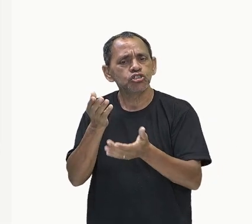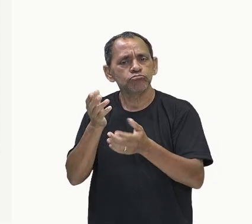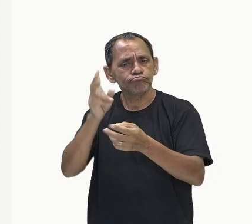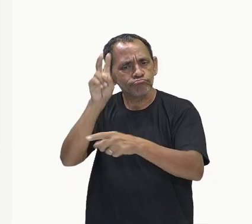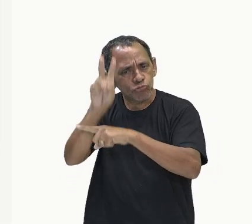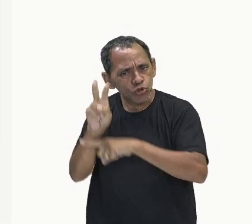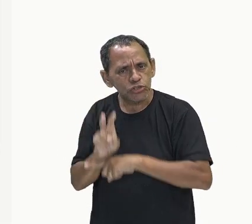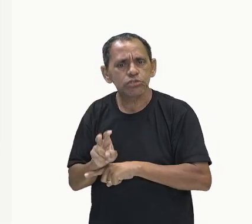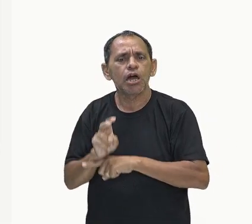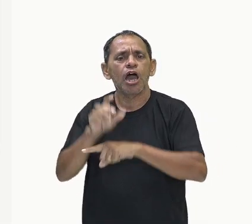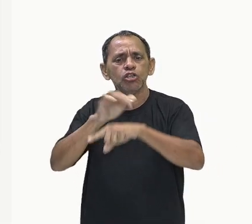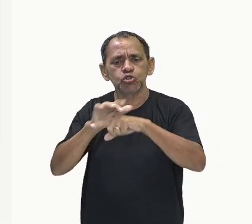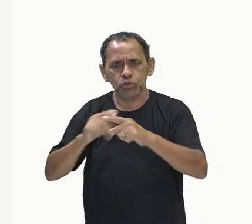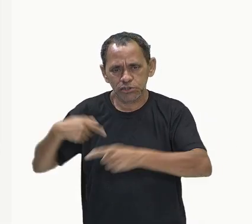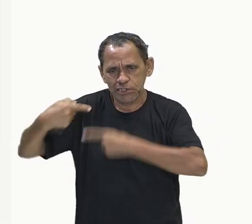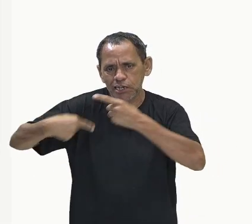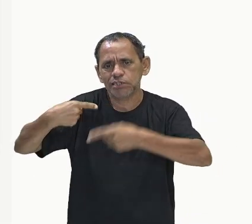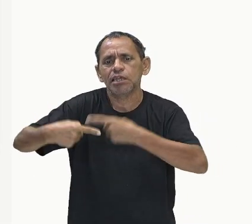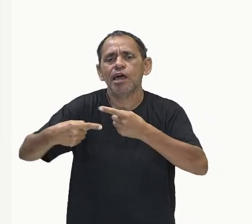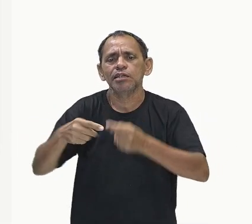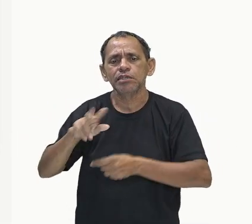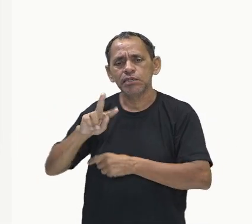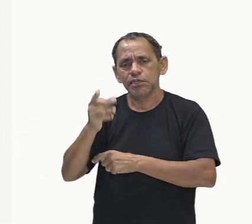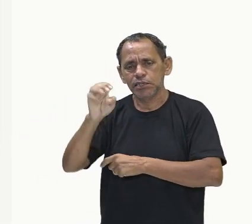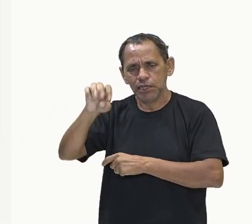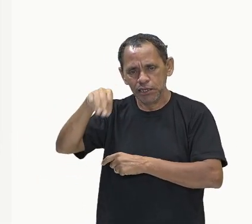por exemplo, hemofilia,